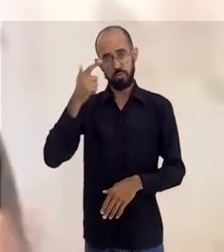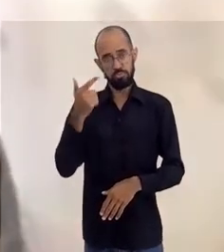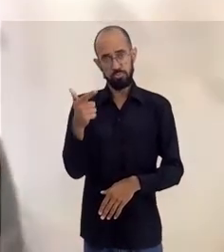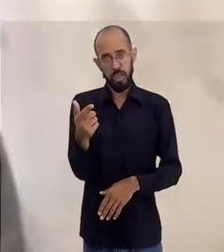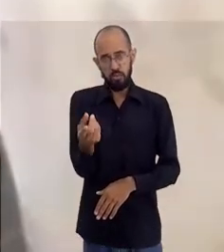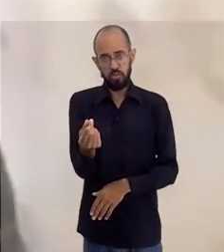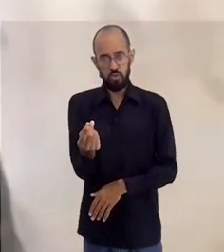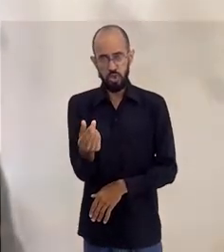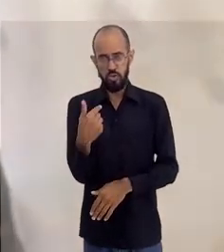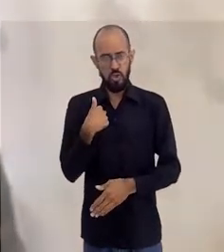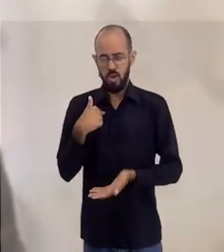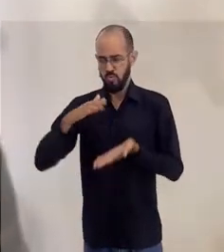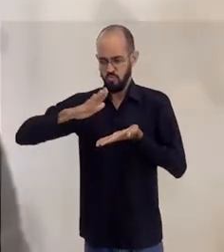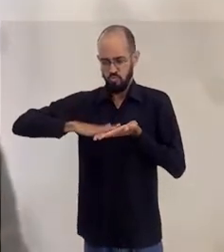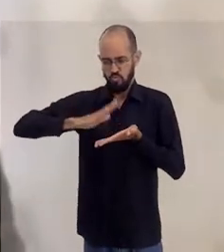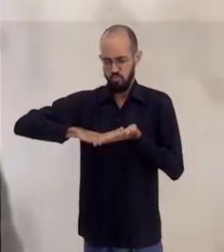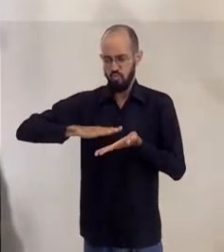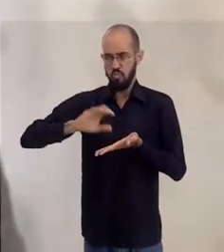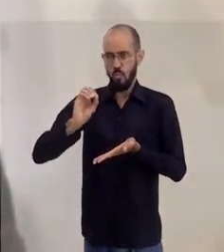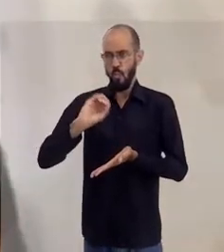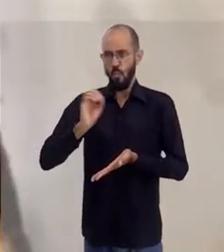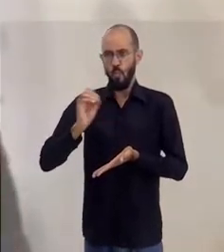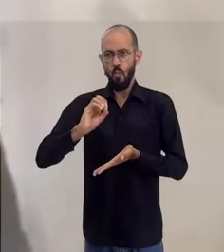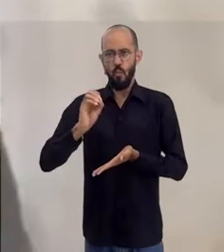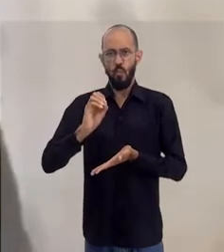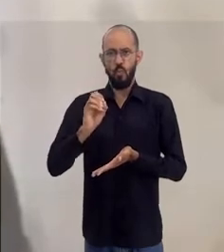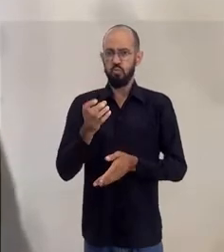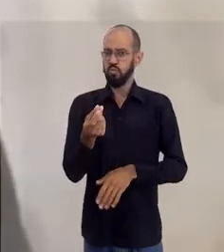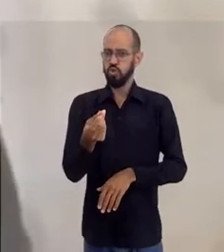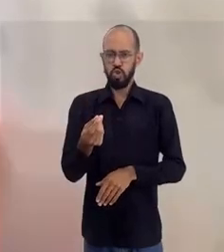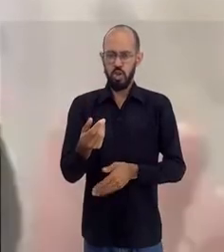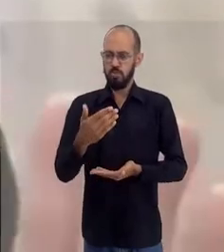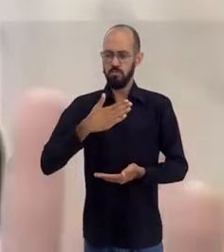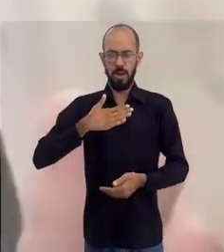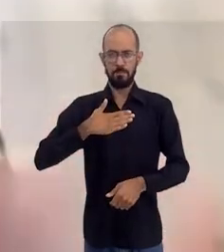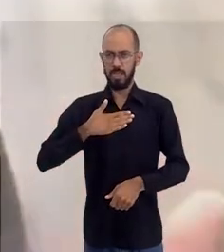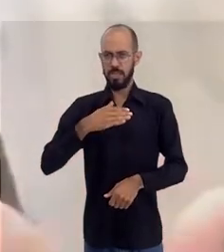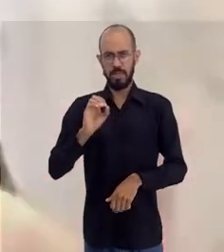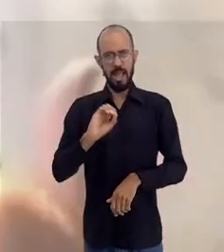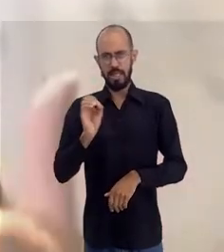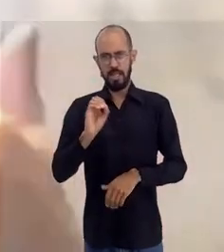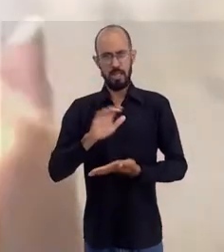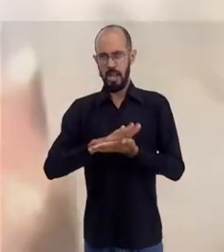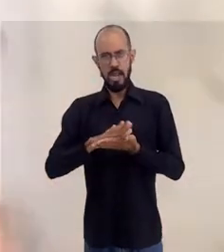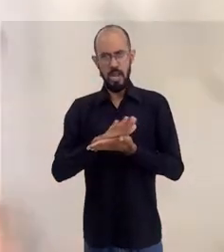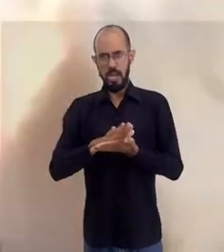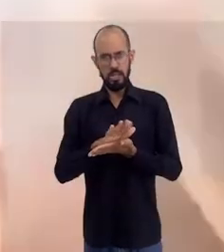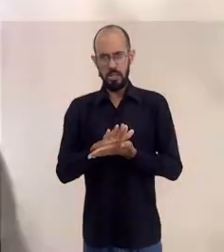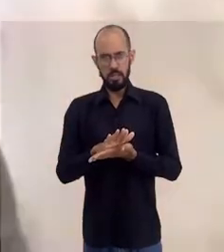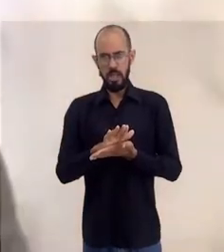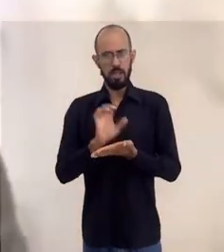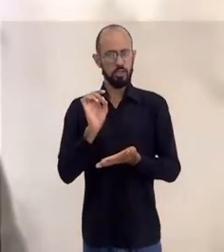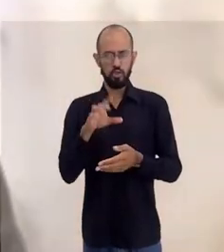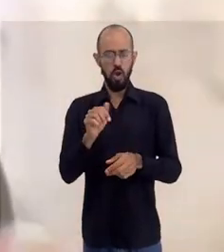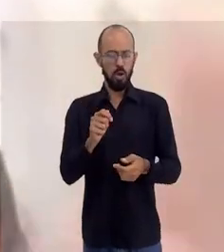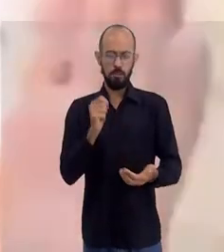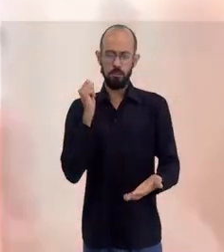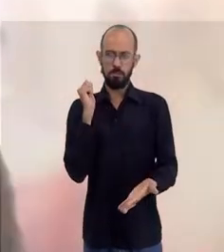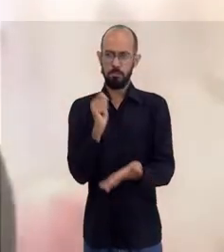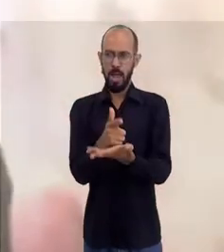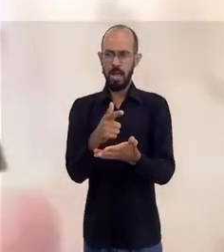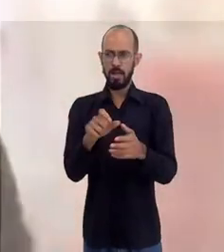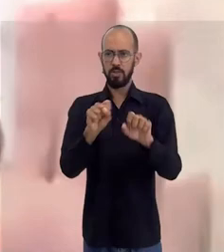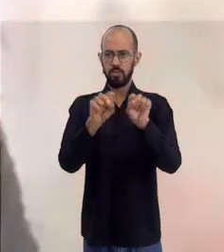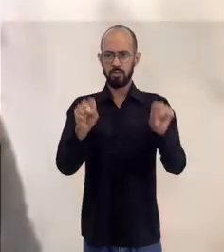dificuldade então eu não cobro nenhuma taxa de intermediação serviço nada ela simplesmente envia a conta